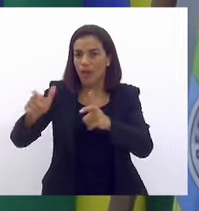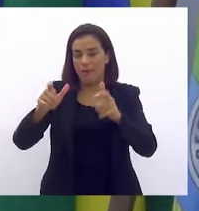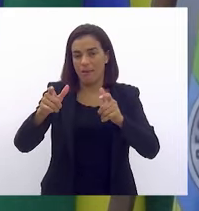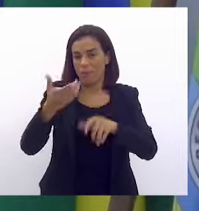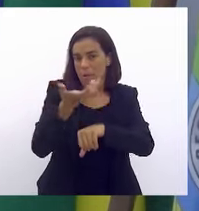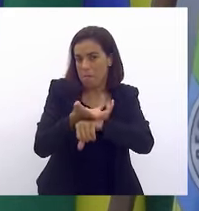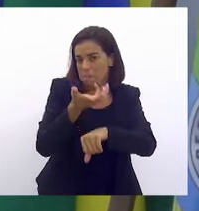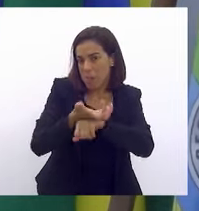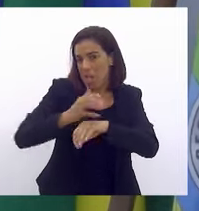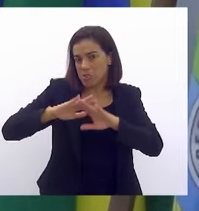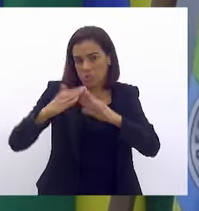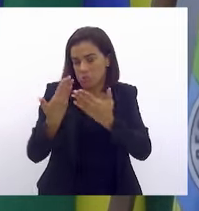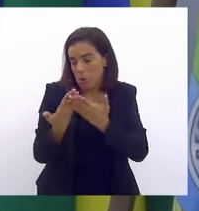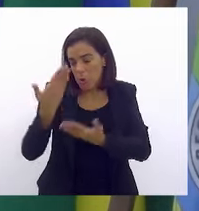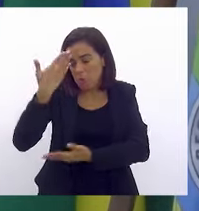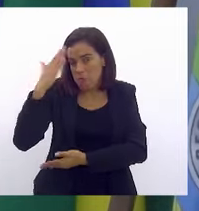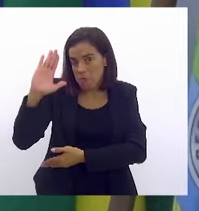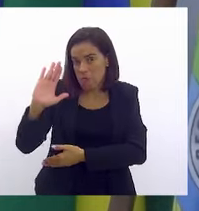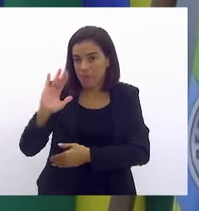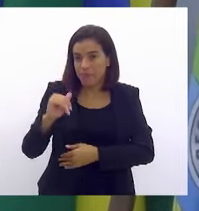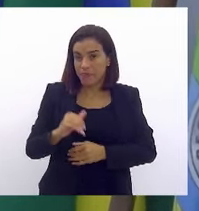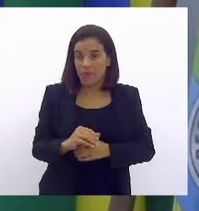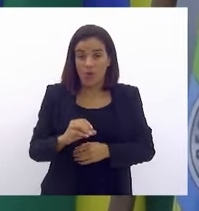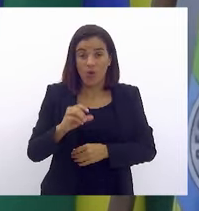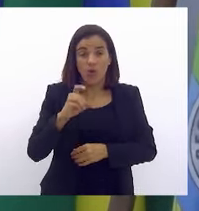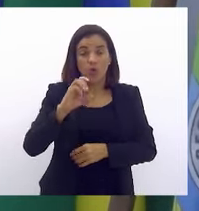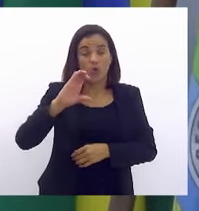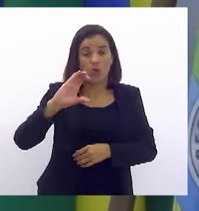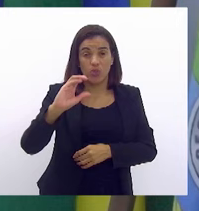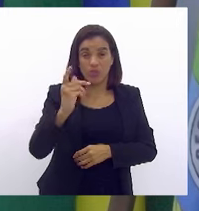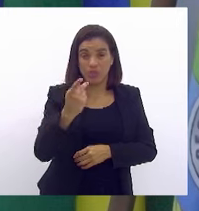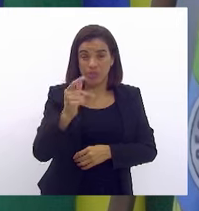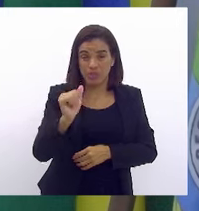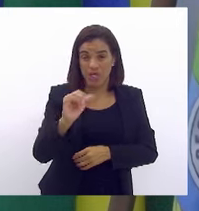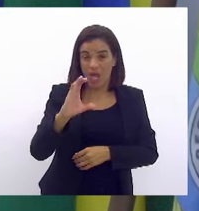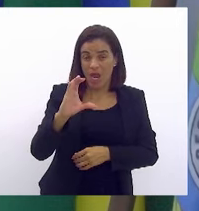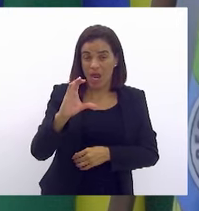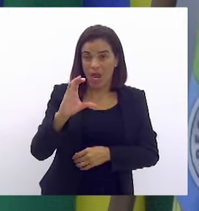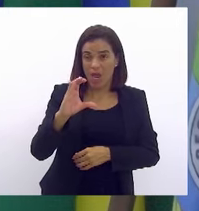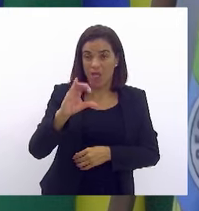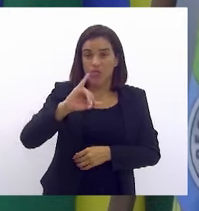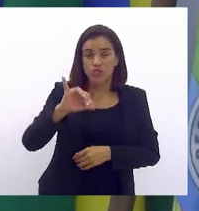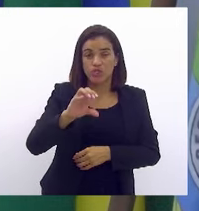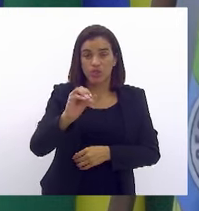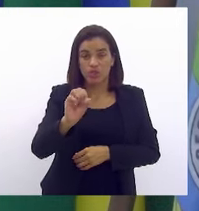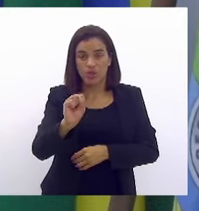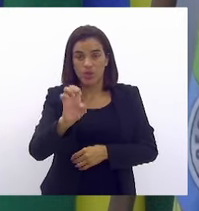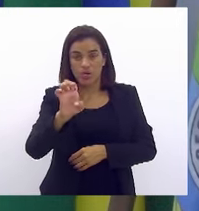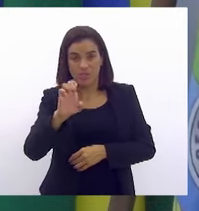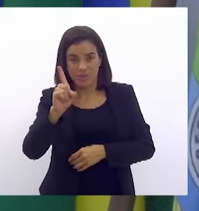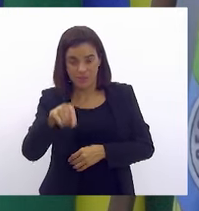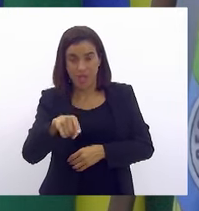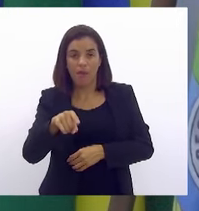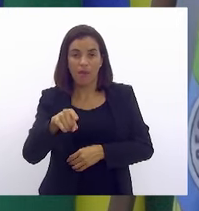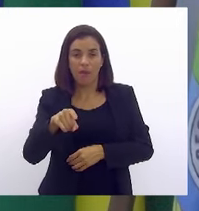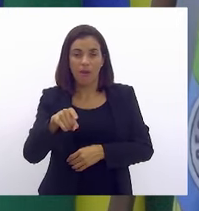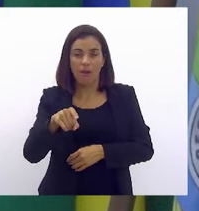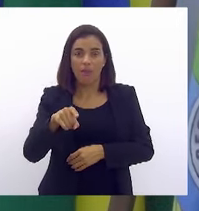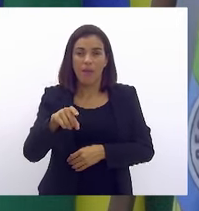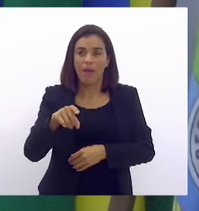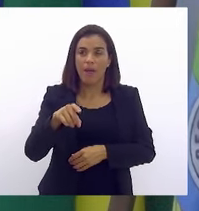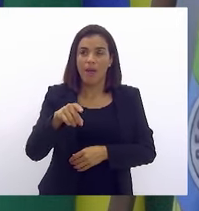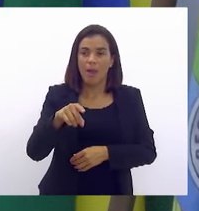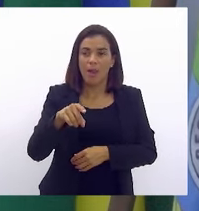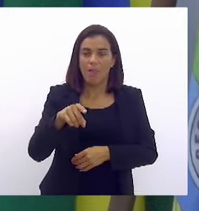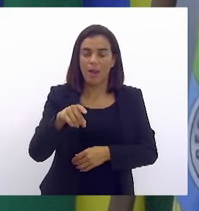praça, numa escola, não sei. O Chacon, mesma coisa. Para concluir, José, por favor, Chacon de Assis, um grande baluarte das lutas em defesa